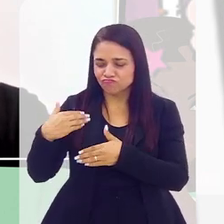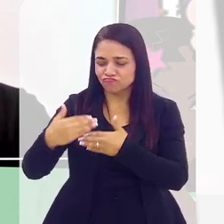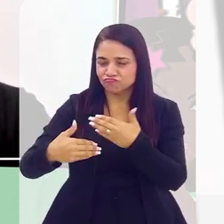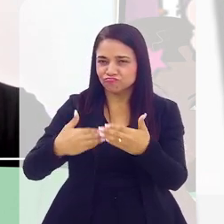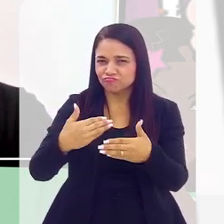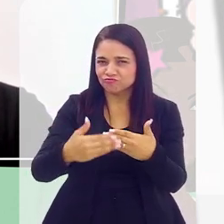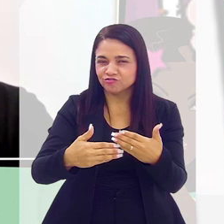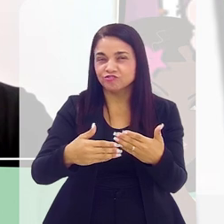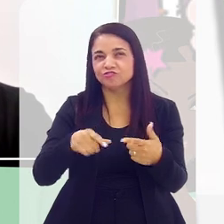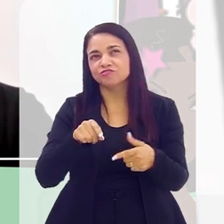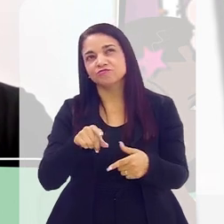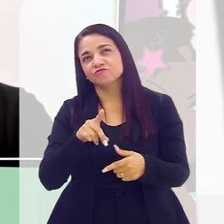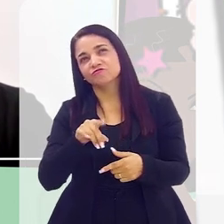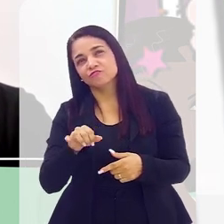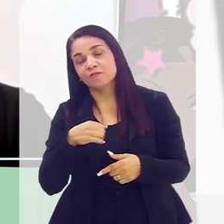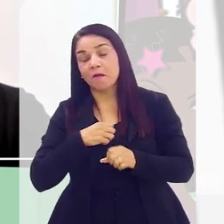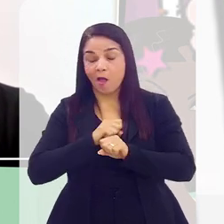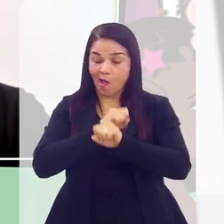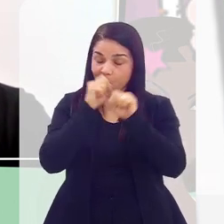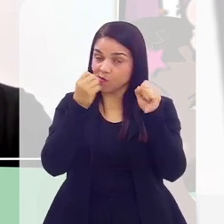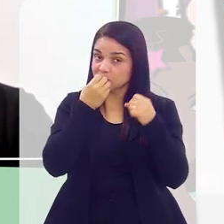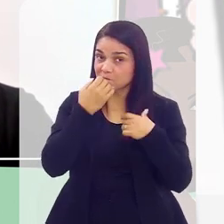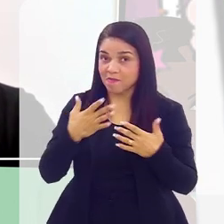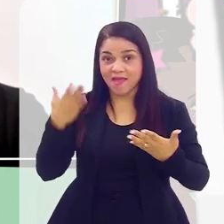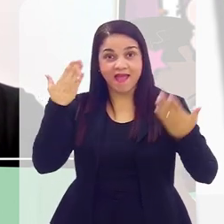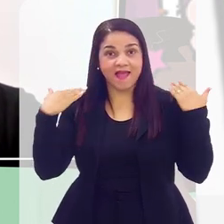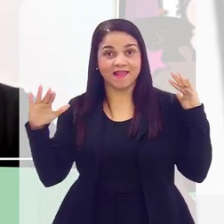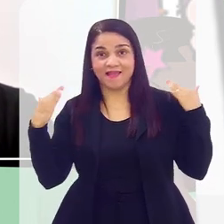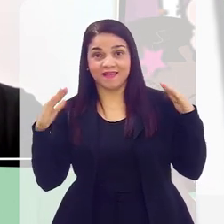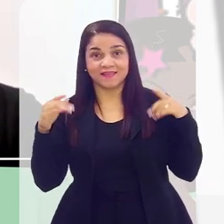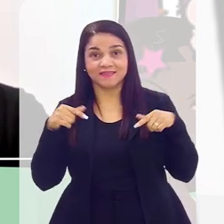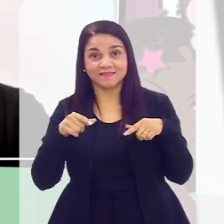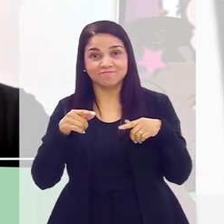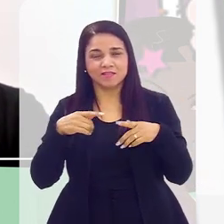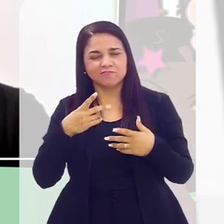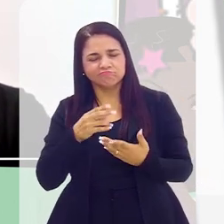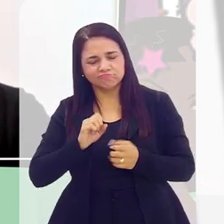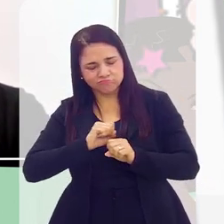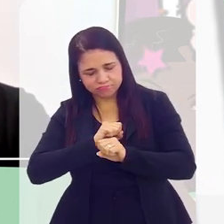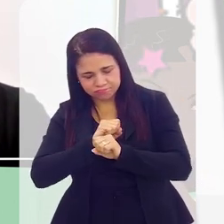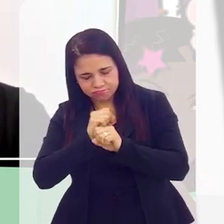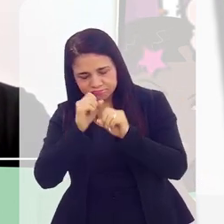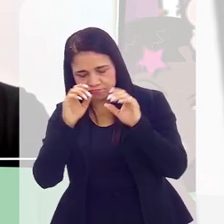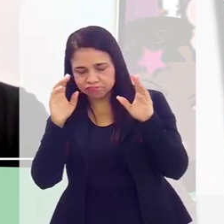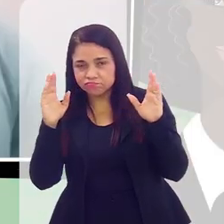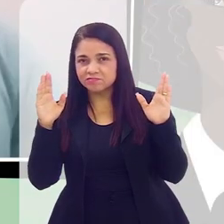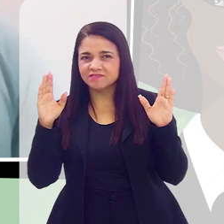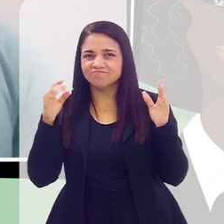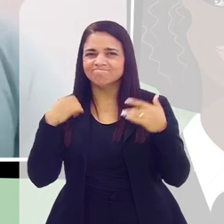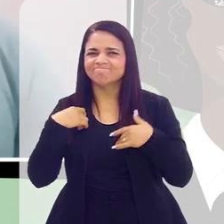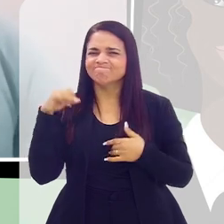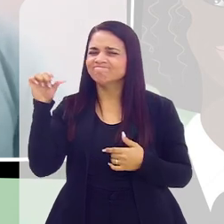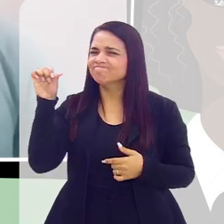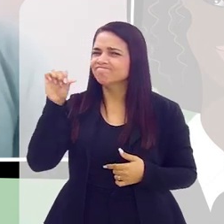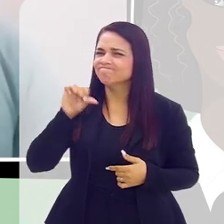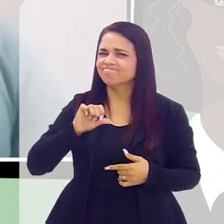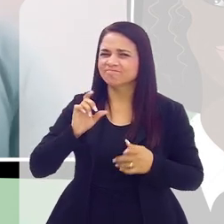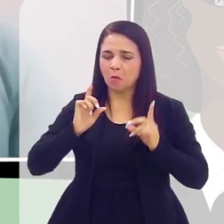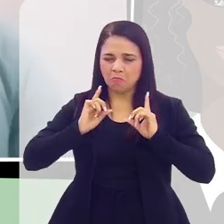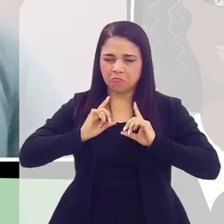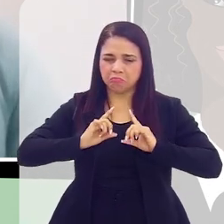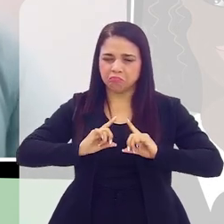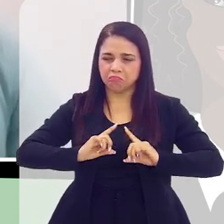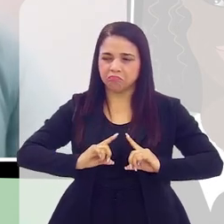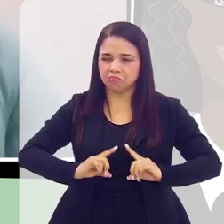os dias vai fazer. Vai ter dias que a pessoa vai acordar bem, alegre, vai ter dias que ela vai acordar muito mal, que muitas das vezes ela não quer